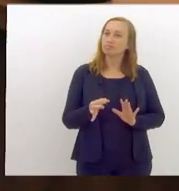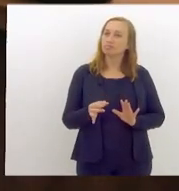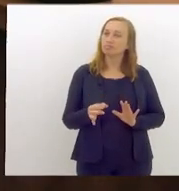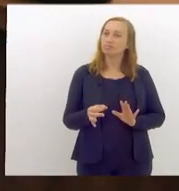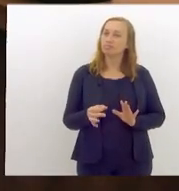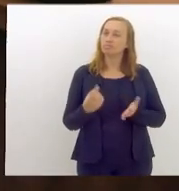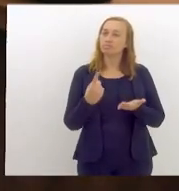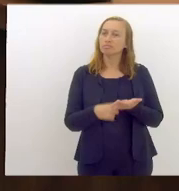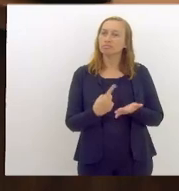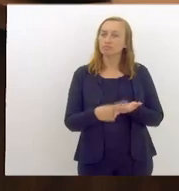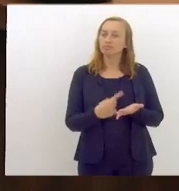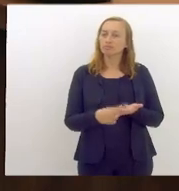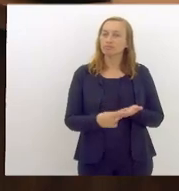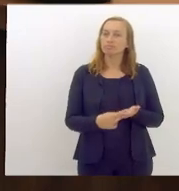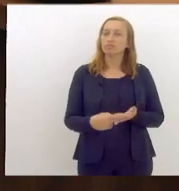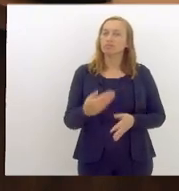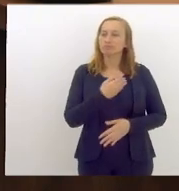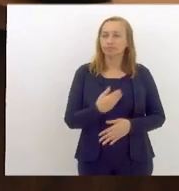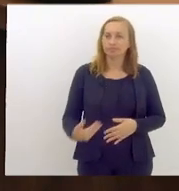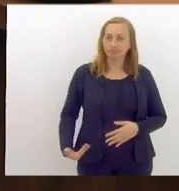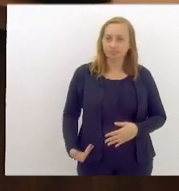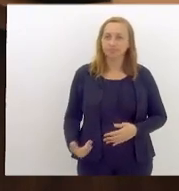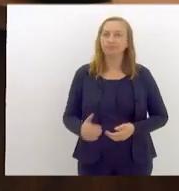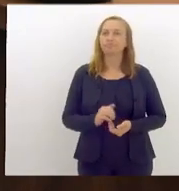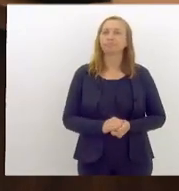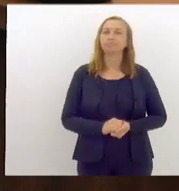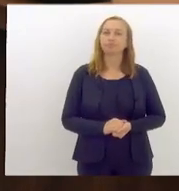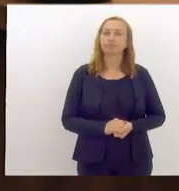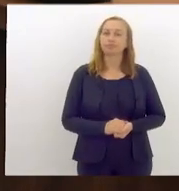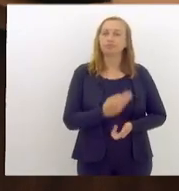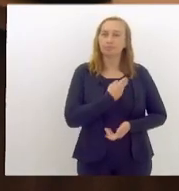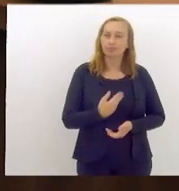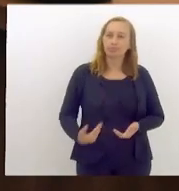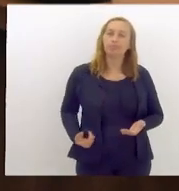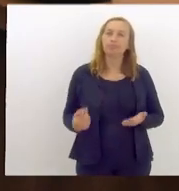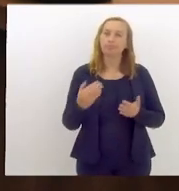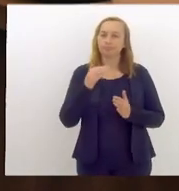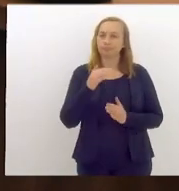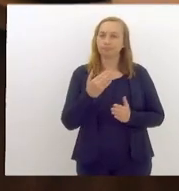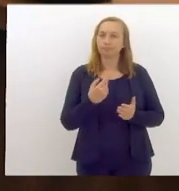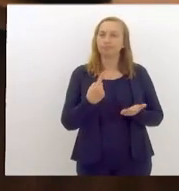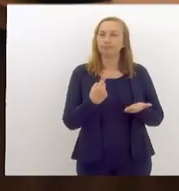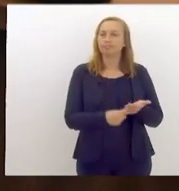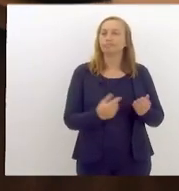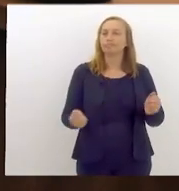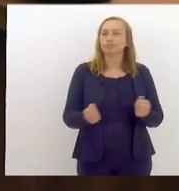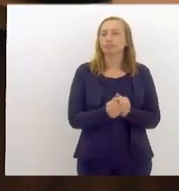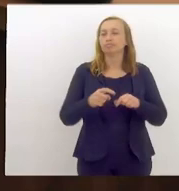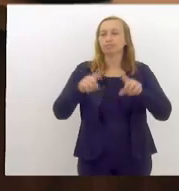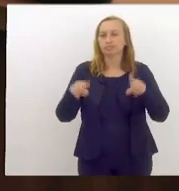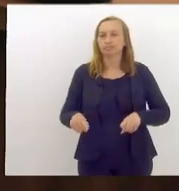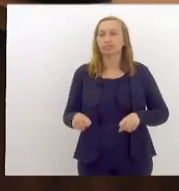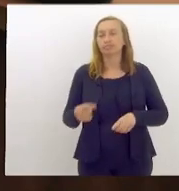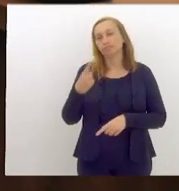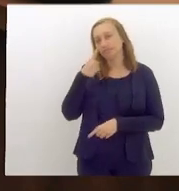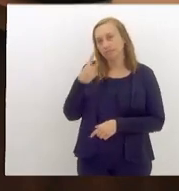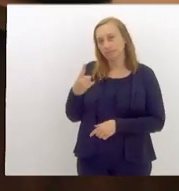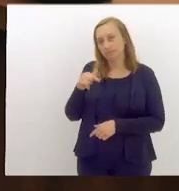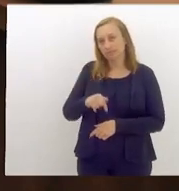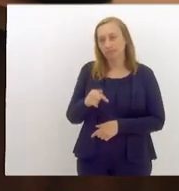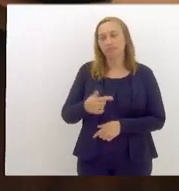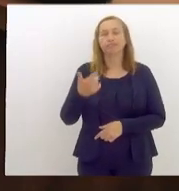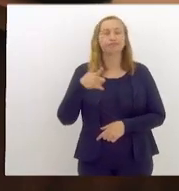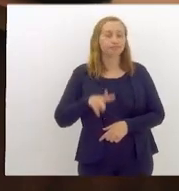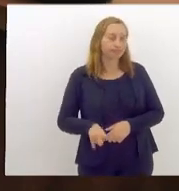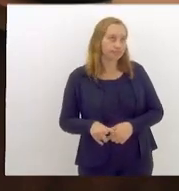que foi acordado com o governo daquilo que o governo se comprometeu junto aos servidores mas o que a gente tá vendo aqui é